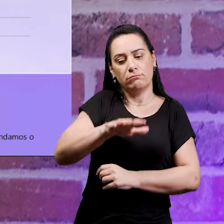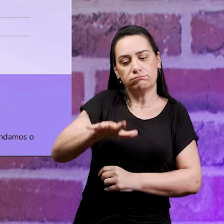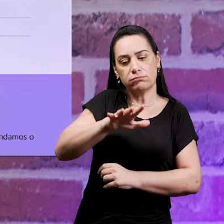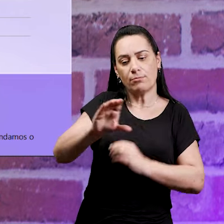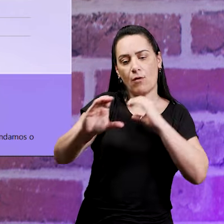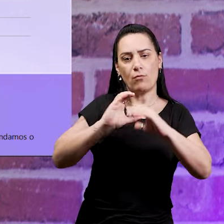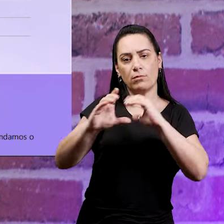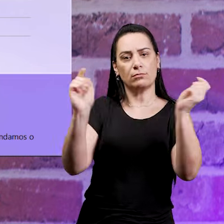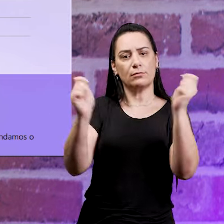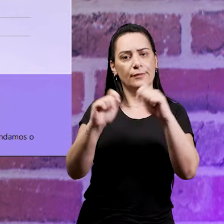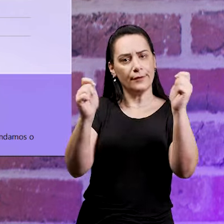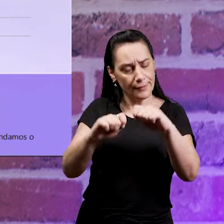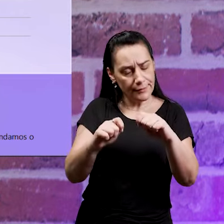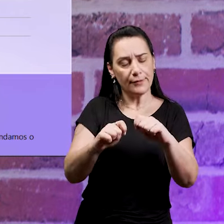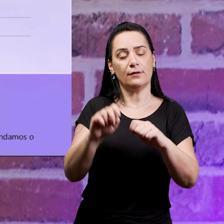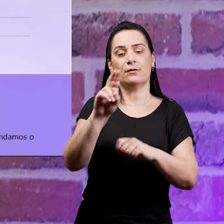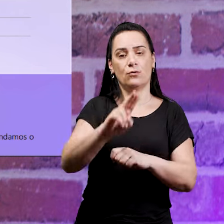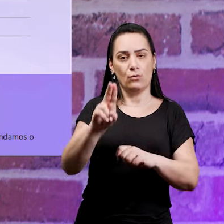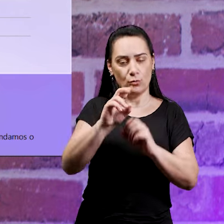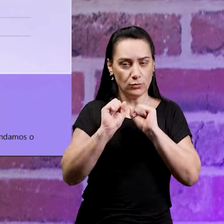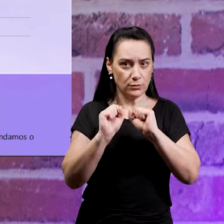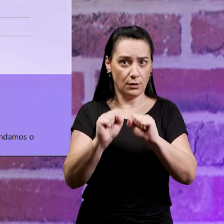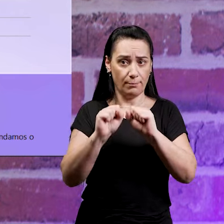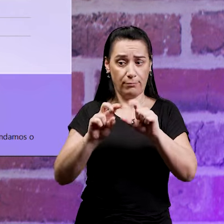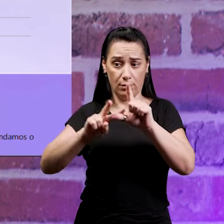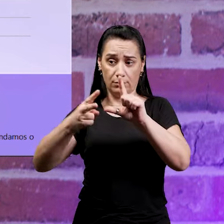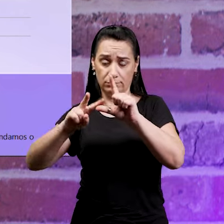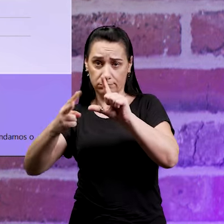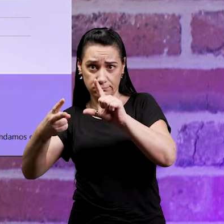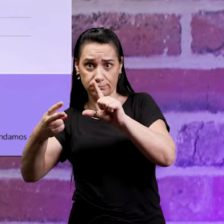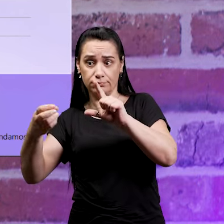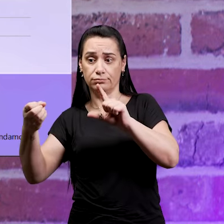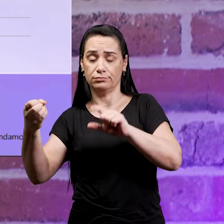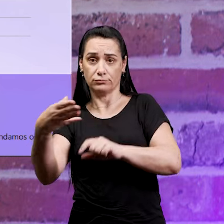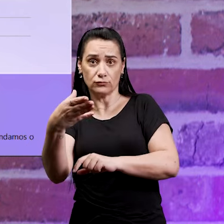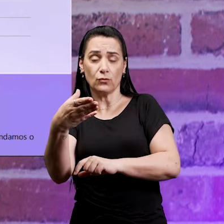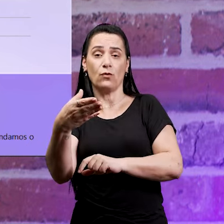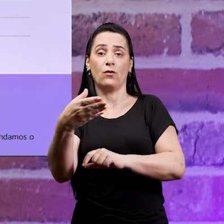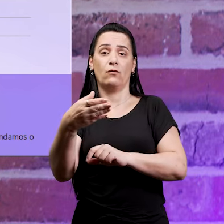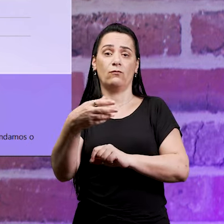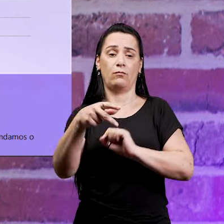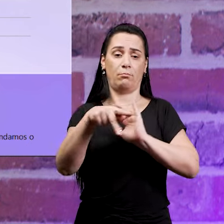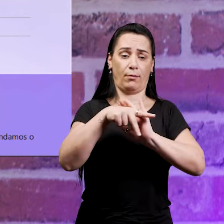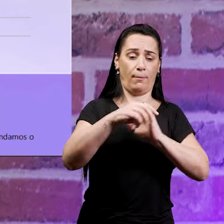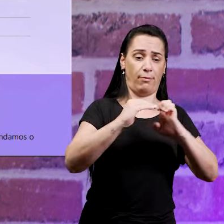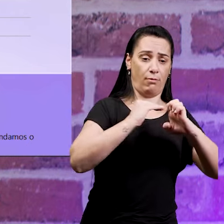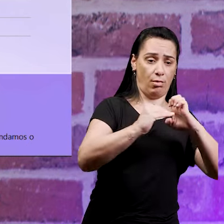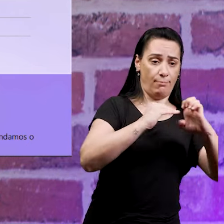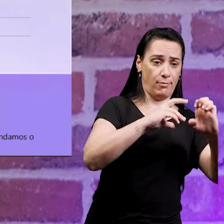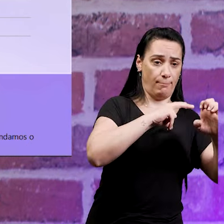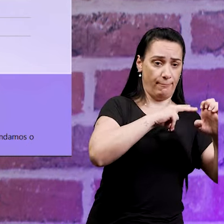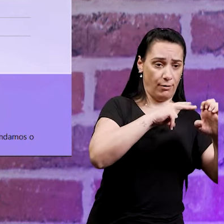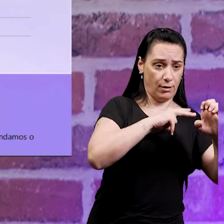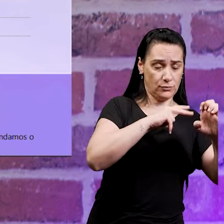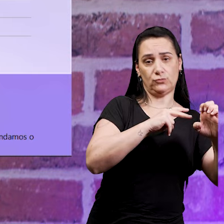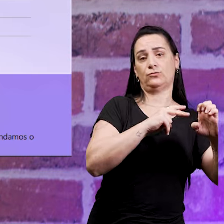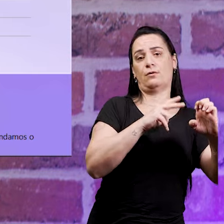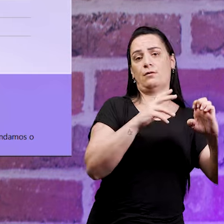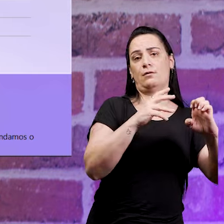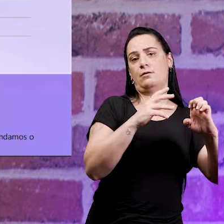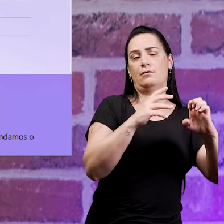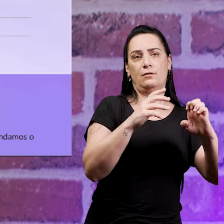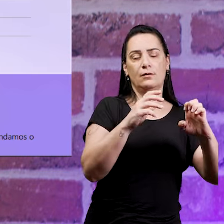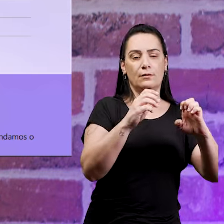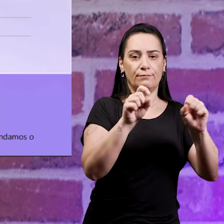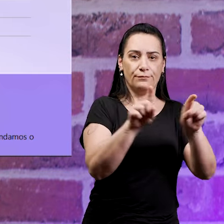poder fazer aquela comunicação. Você pode utilizar o Teams Essentials com o seu e-mail pessoal ou até mesmo de algum outro domínio da